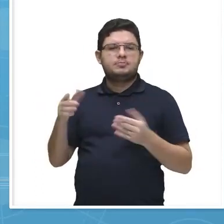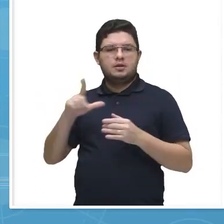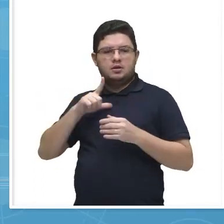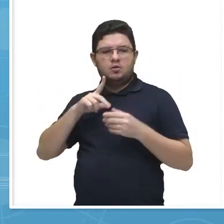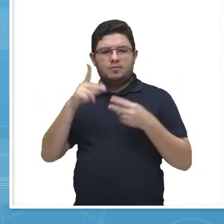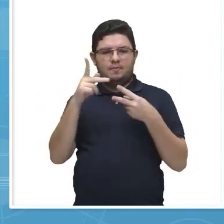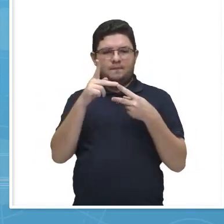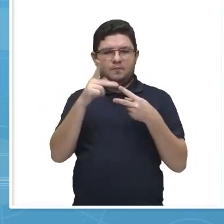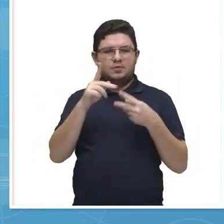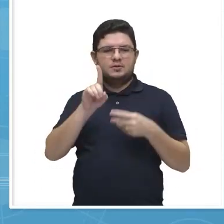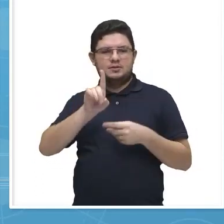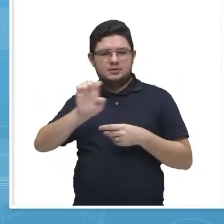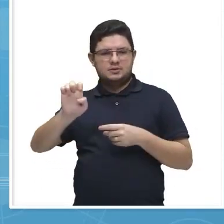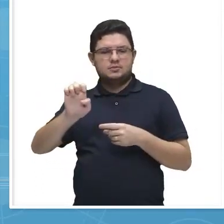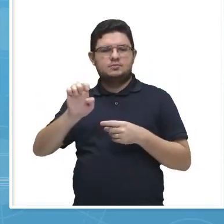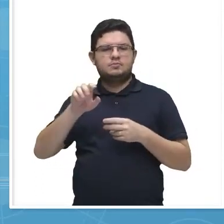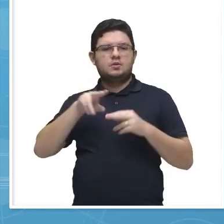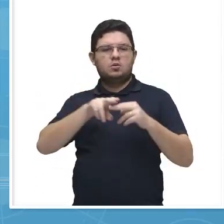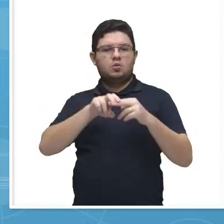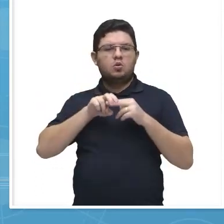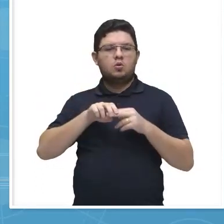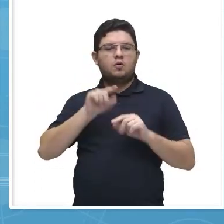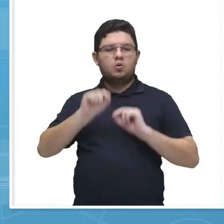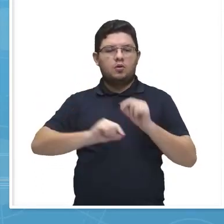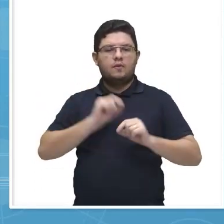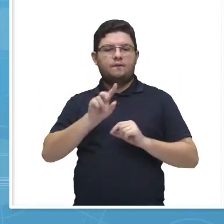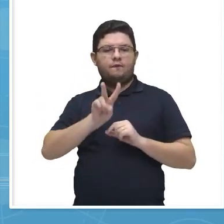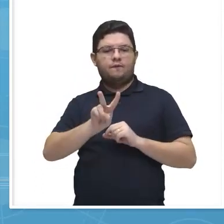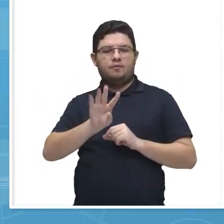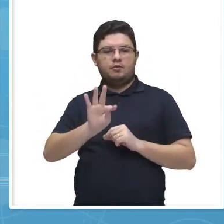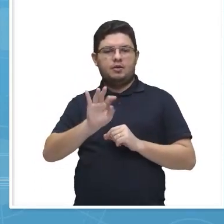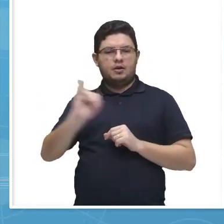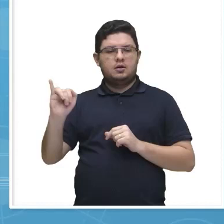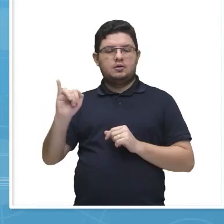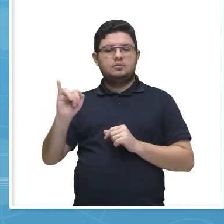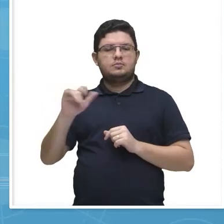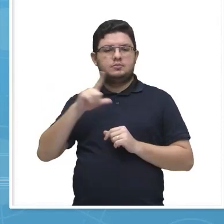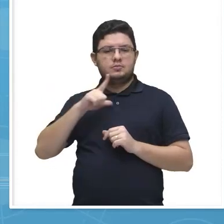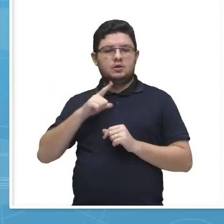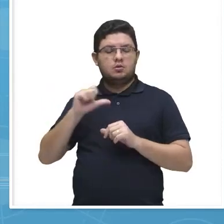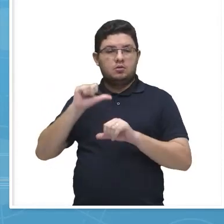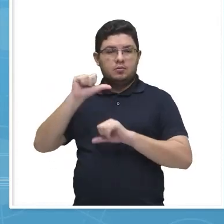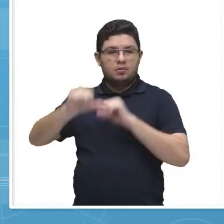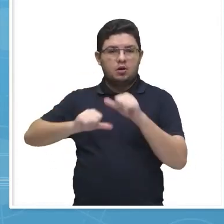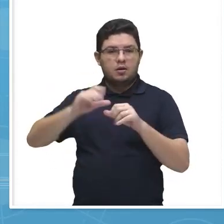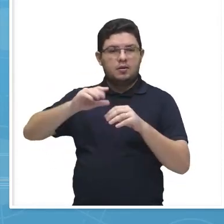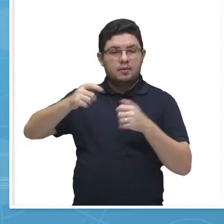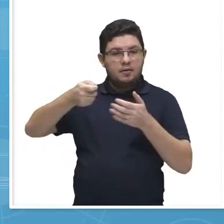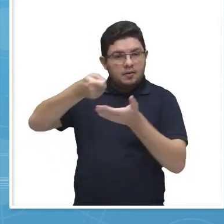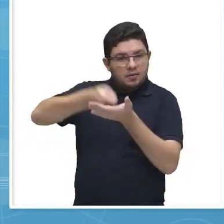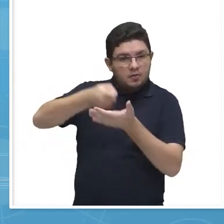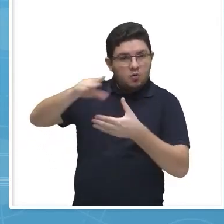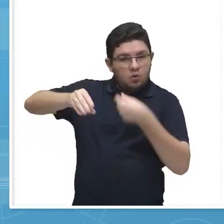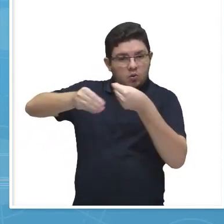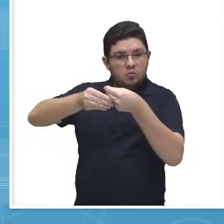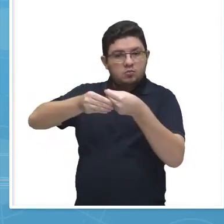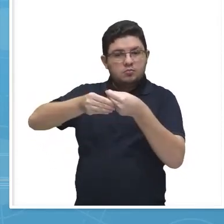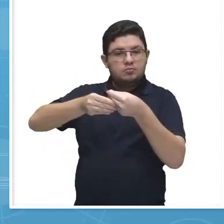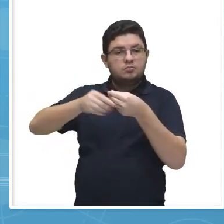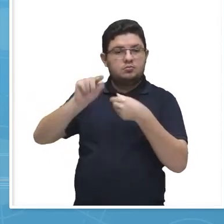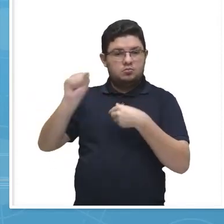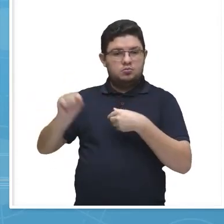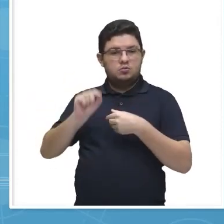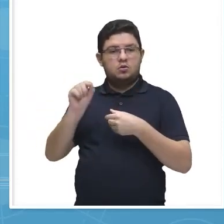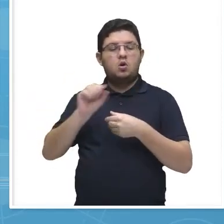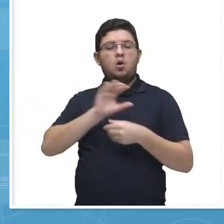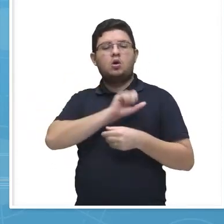um verbo transitivo indireto, ele transita, ele pede um complemento, gosta de quê? De carros